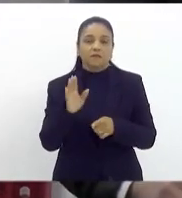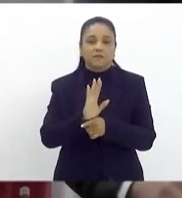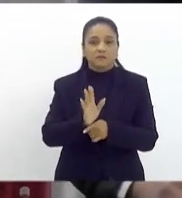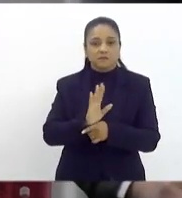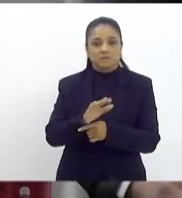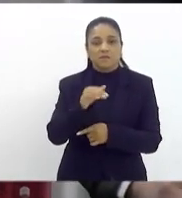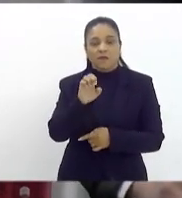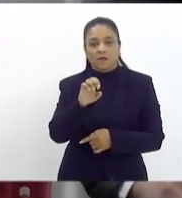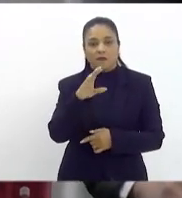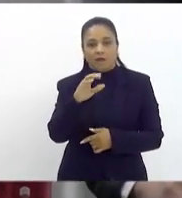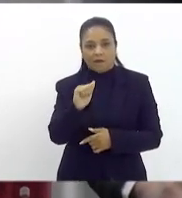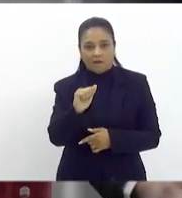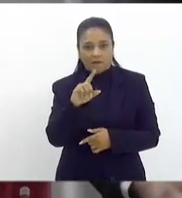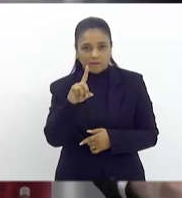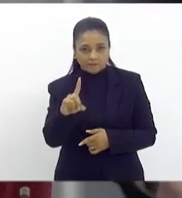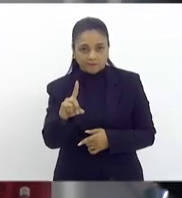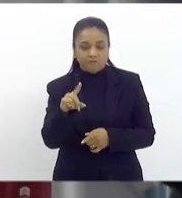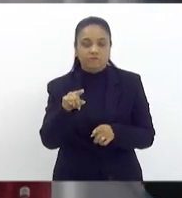questiono-se a